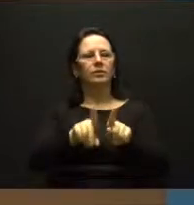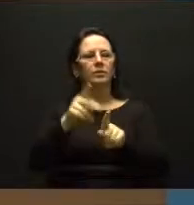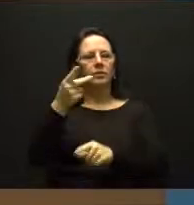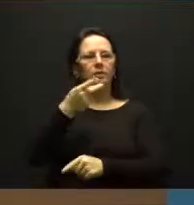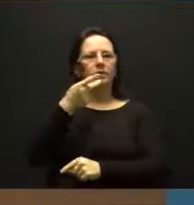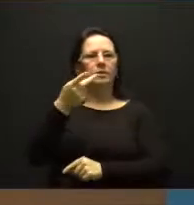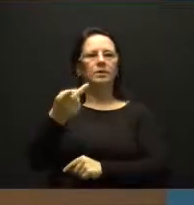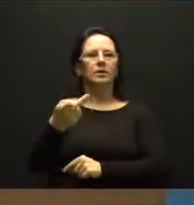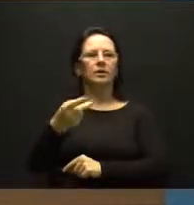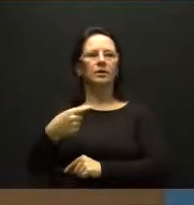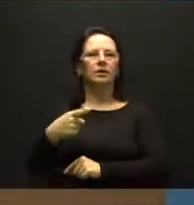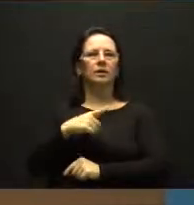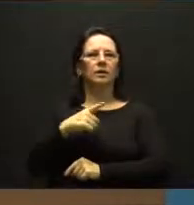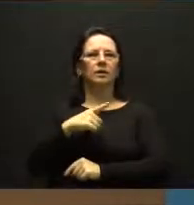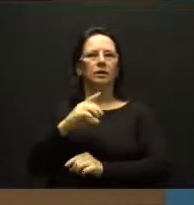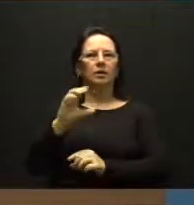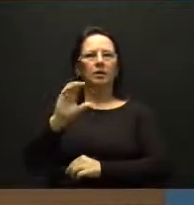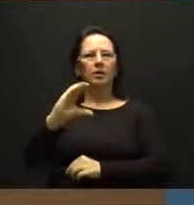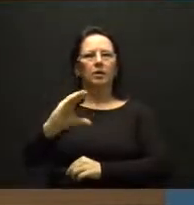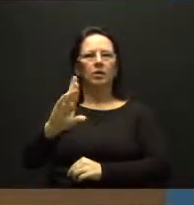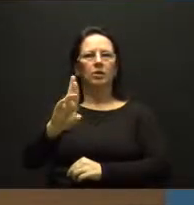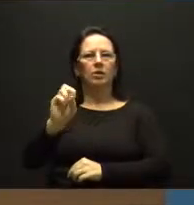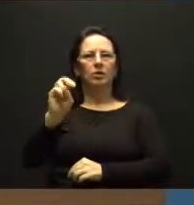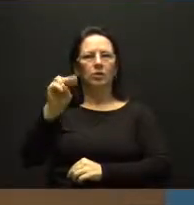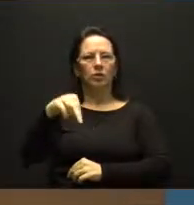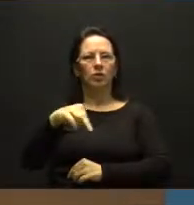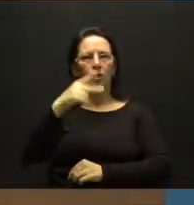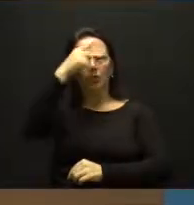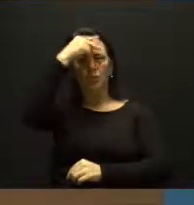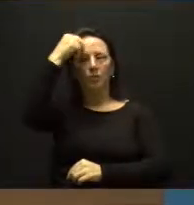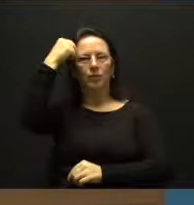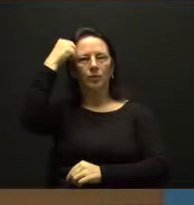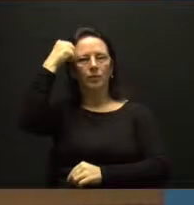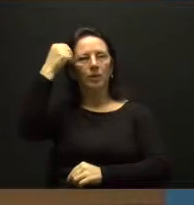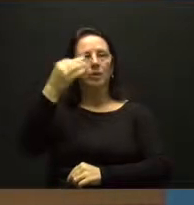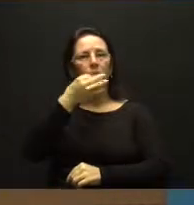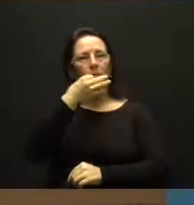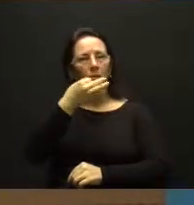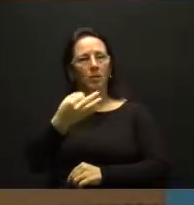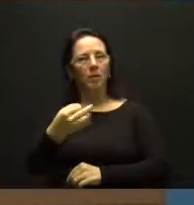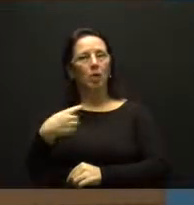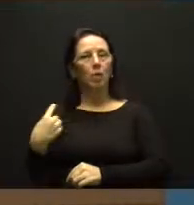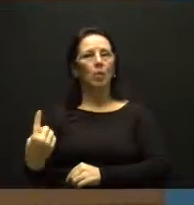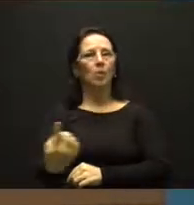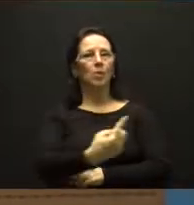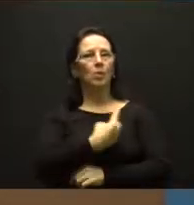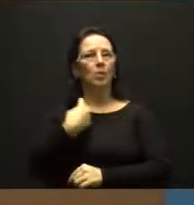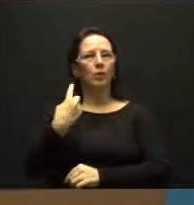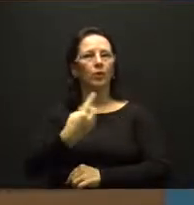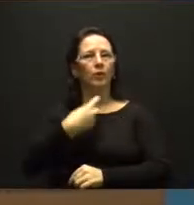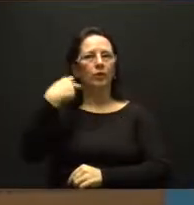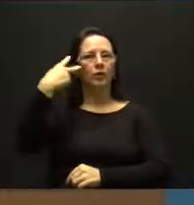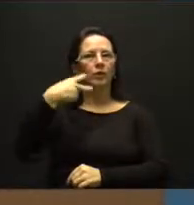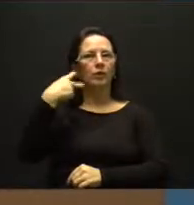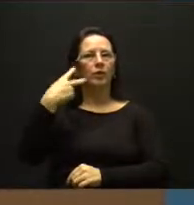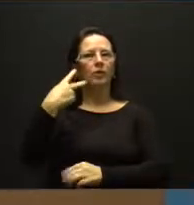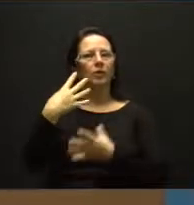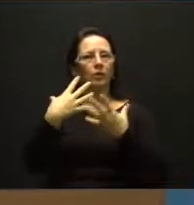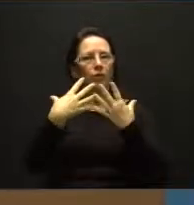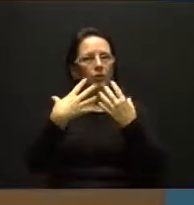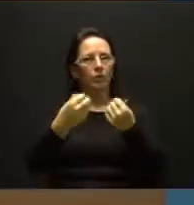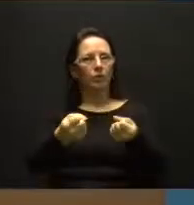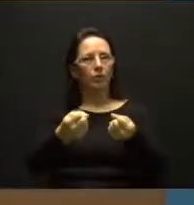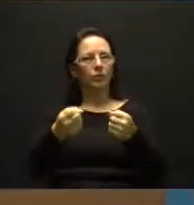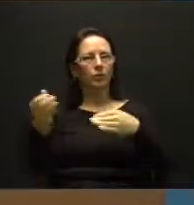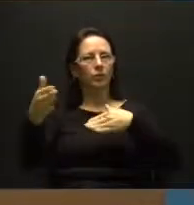nós temos aqui a cursan que o prefeito sugeriu mas foi nós é que aprovamos o fechamento então nós